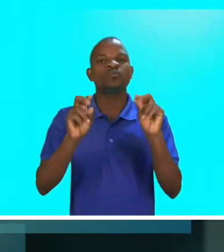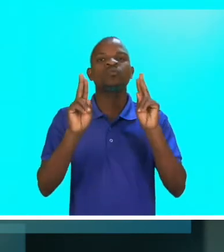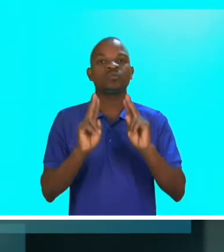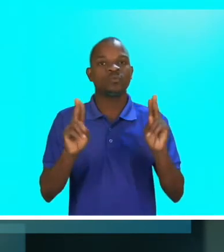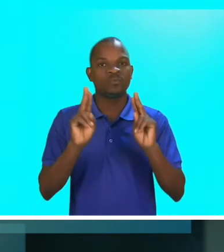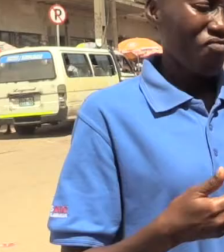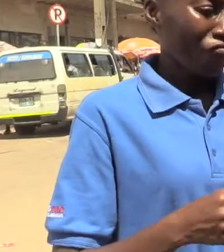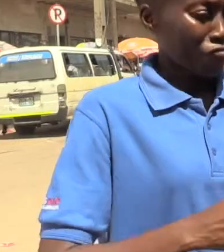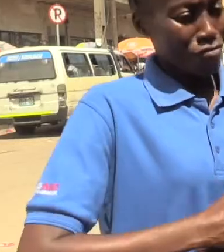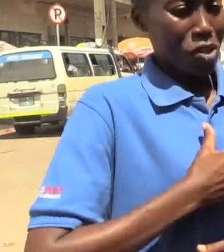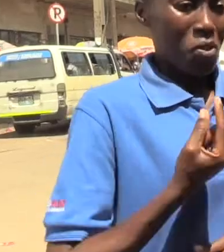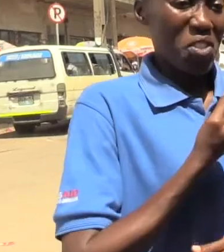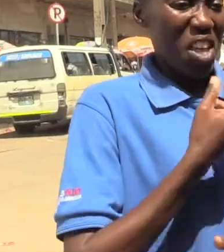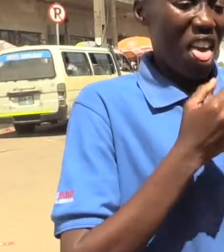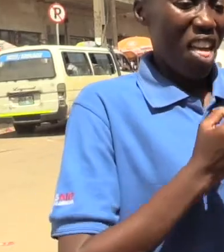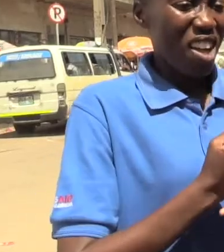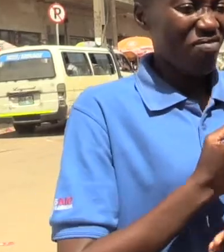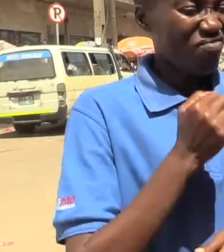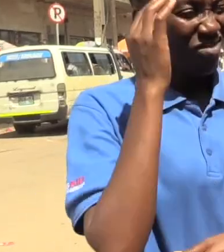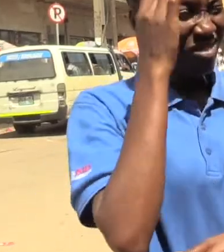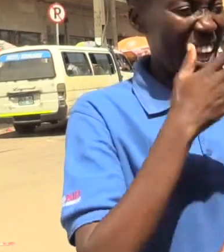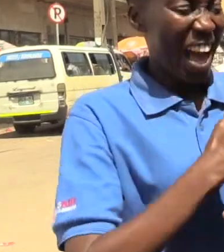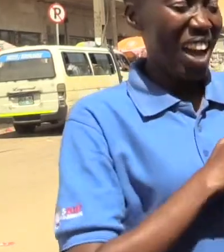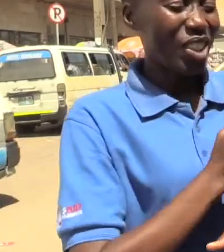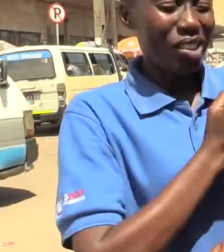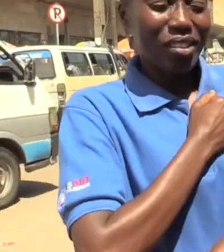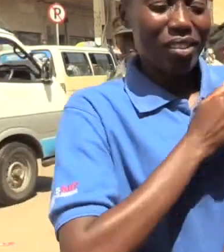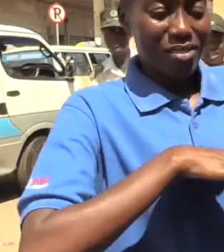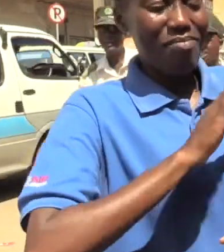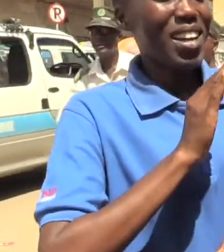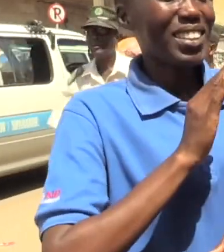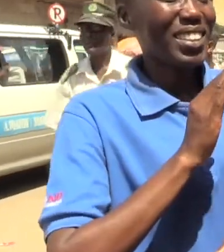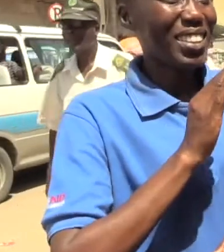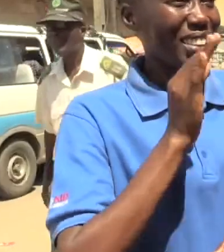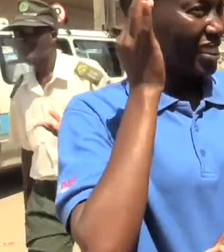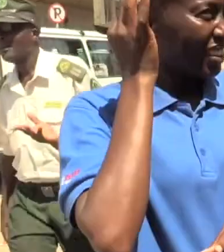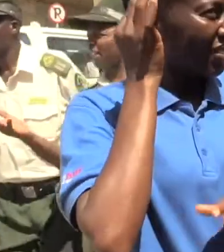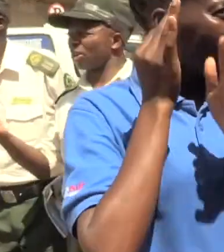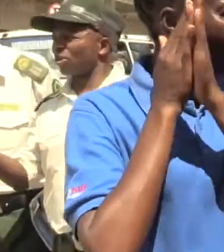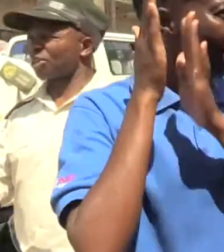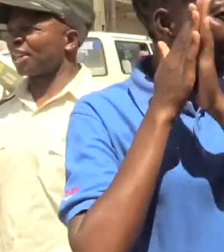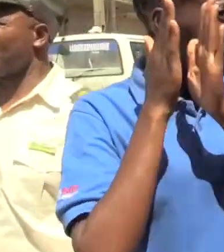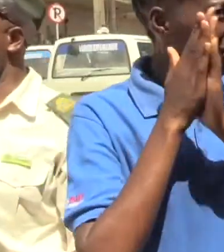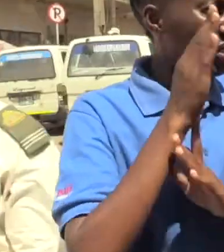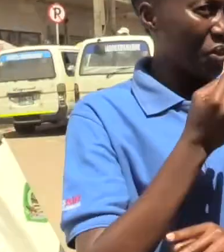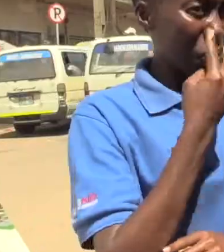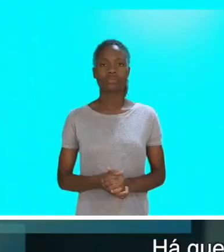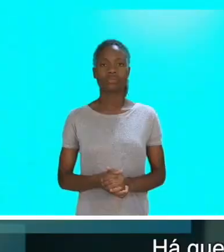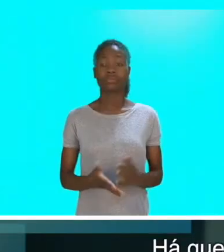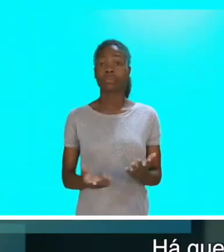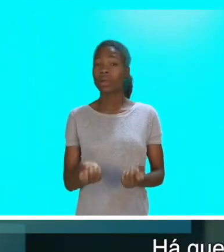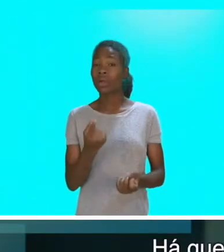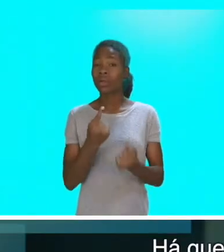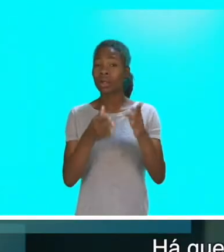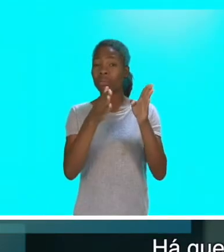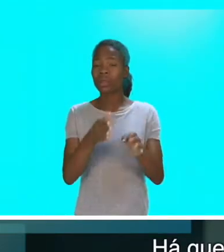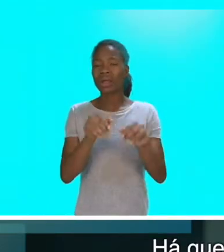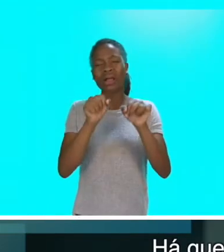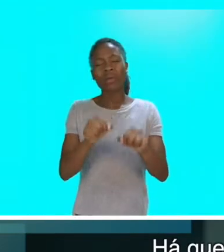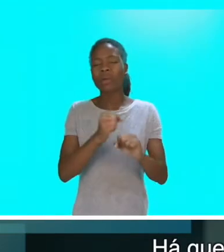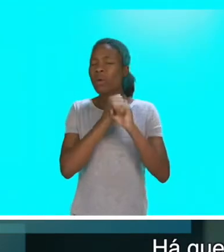coisa natural. Para o dia, eu sempre comecei a ter dreads e apreciava nas outras pessoas. Há quem